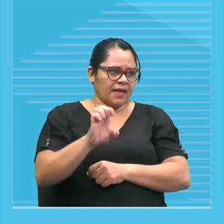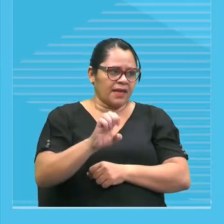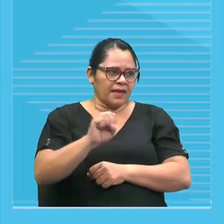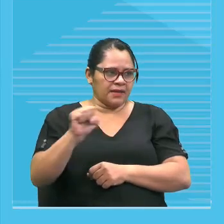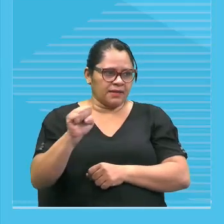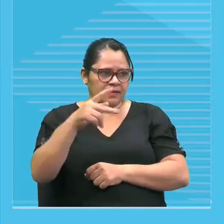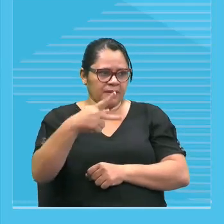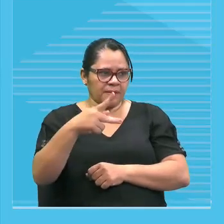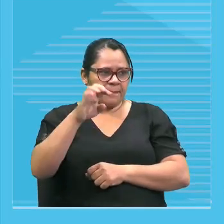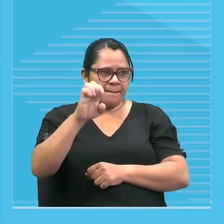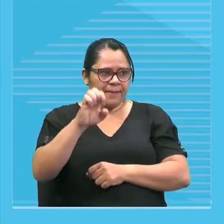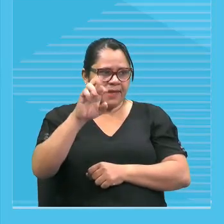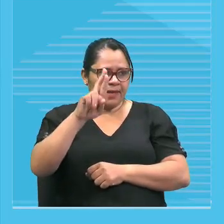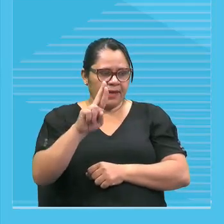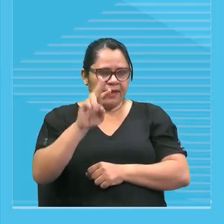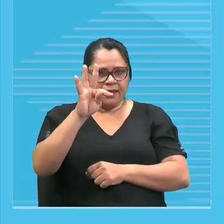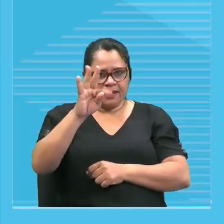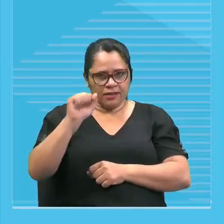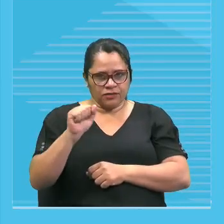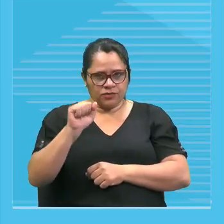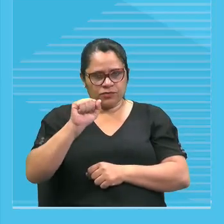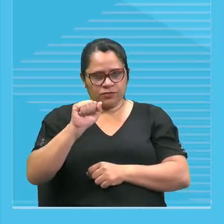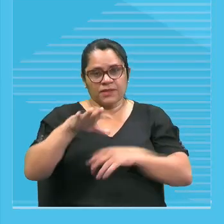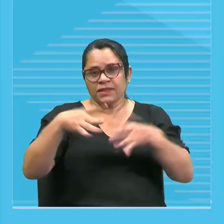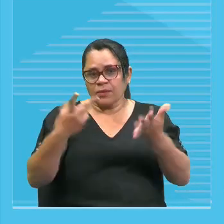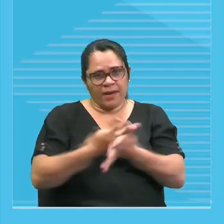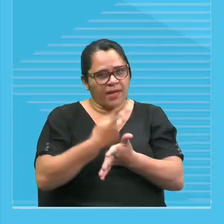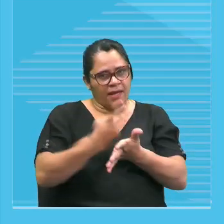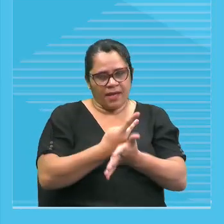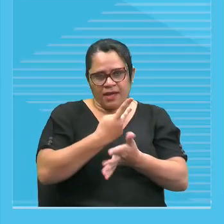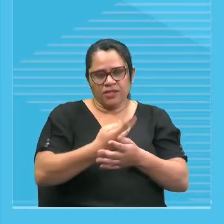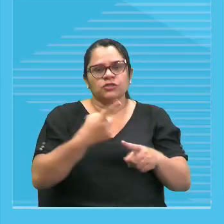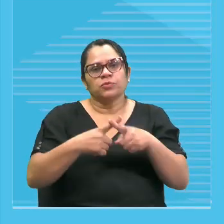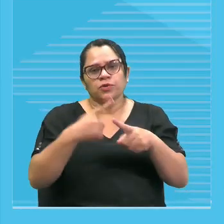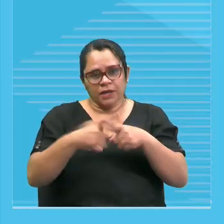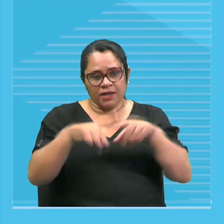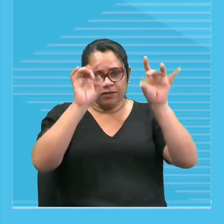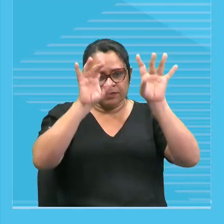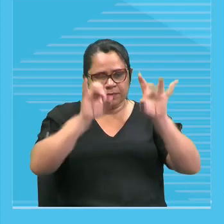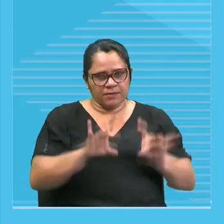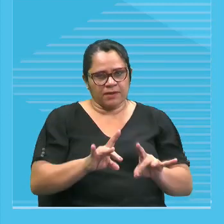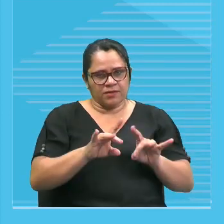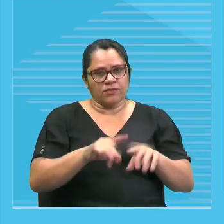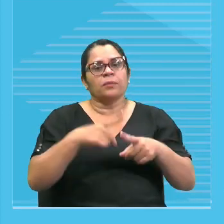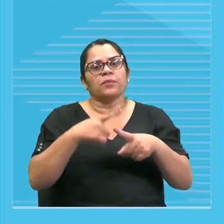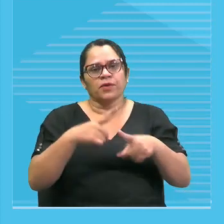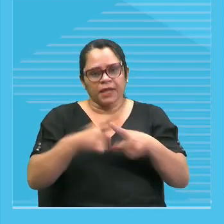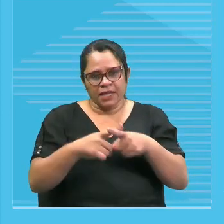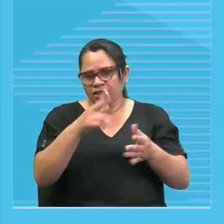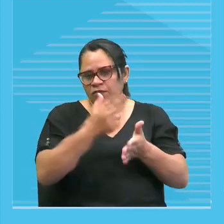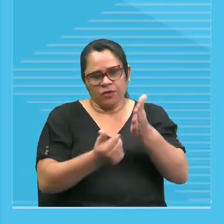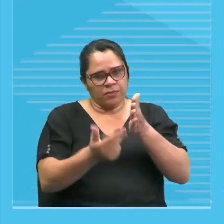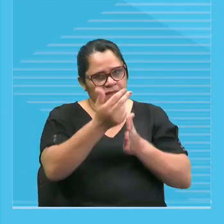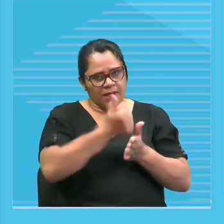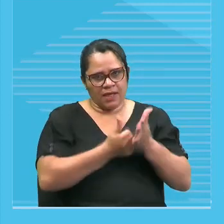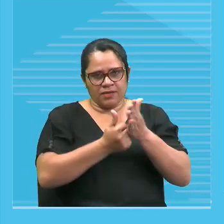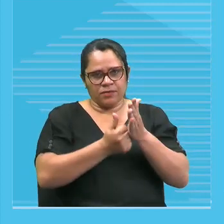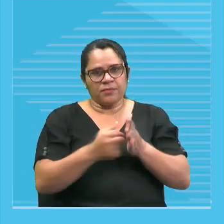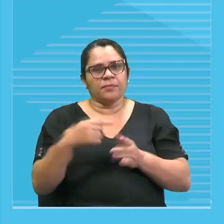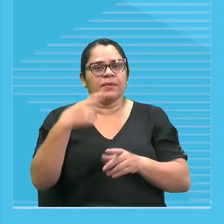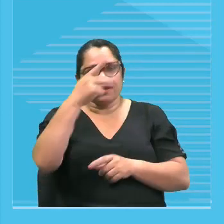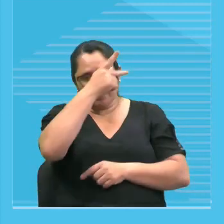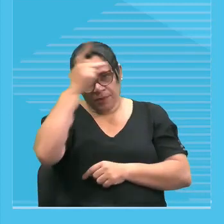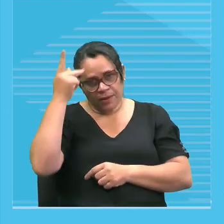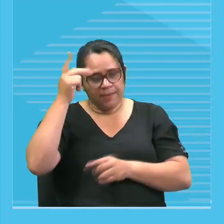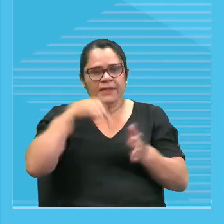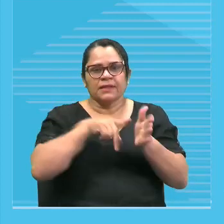foram espertos foram especialistas tenho certeza de que a obra O Colosso não foi pintada pelo pintor espanhol Goya foram